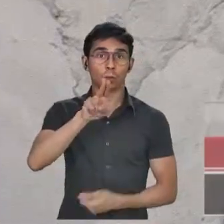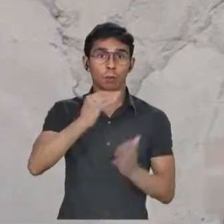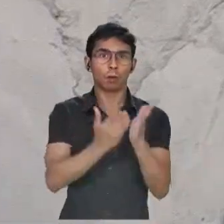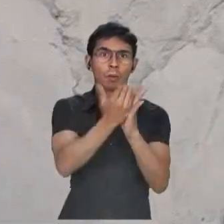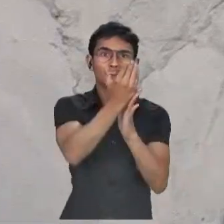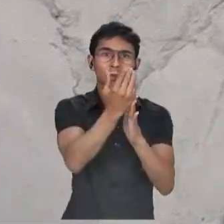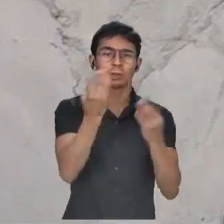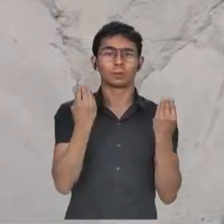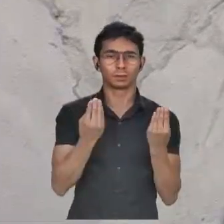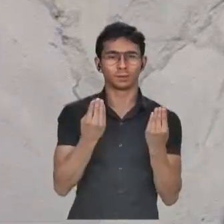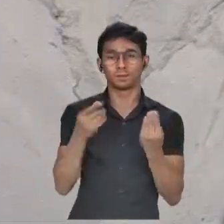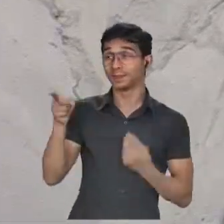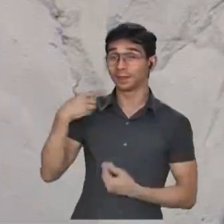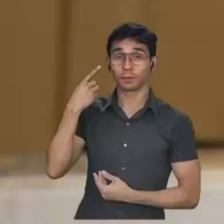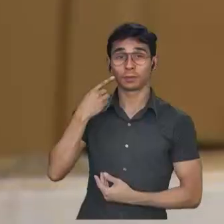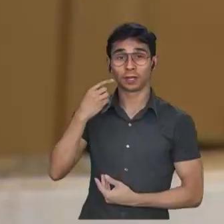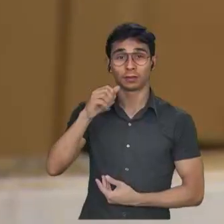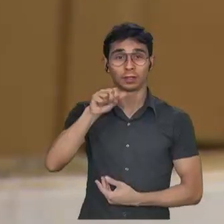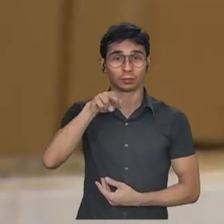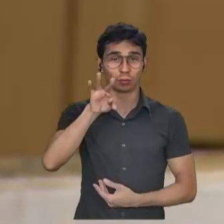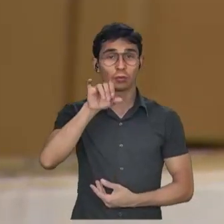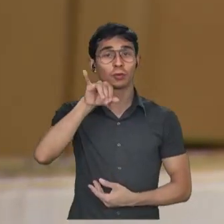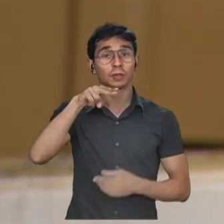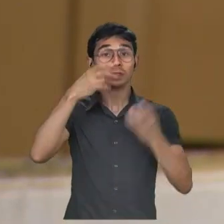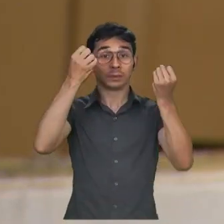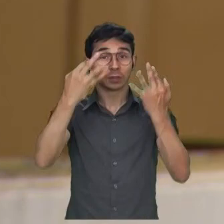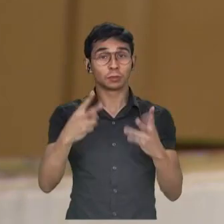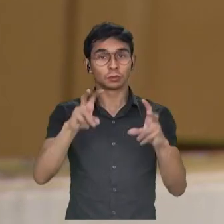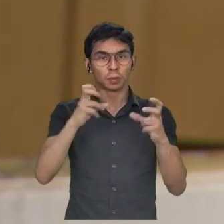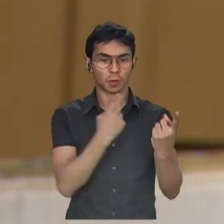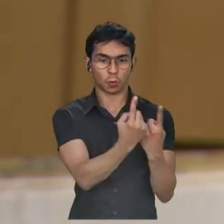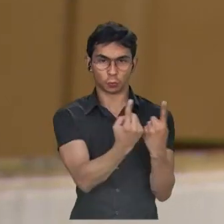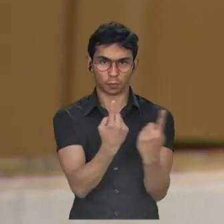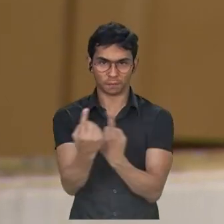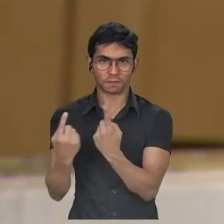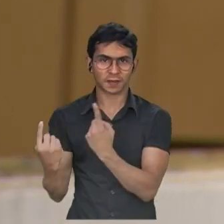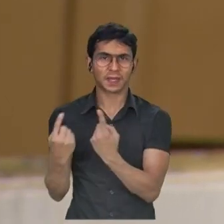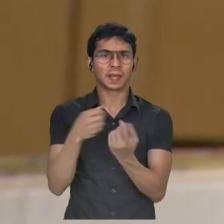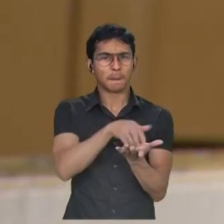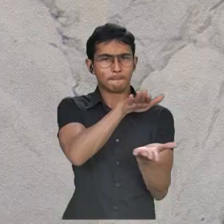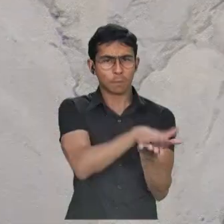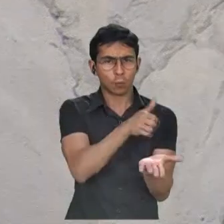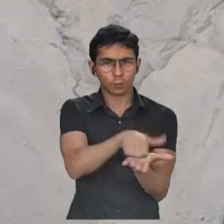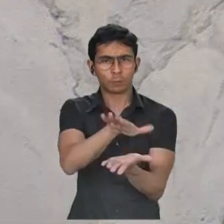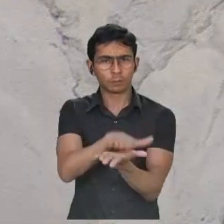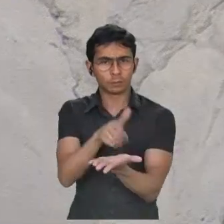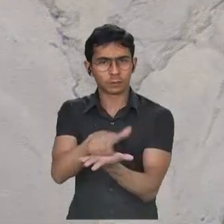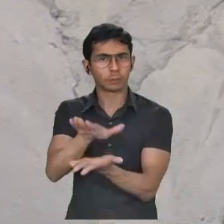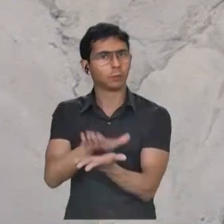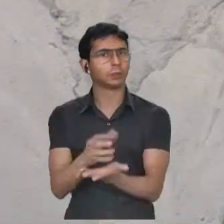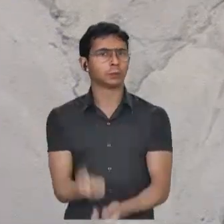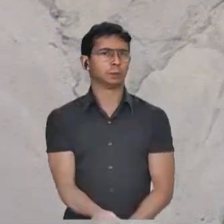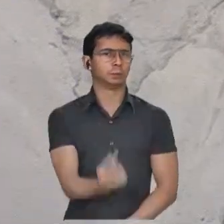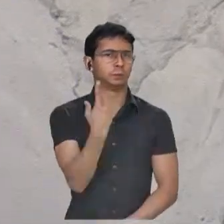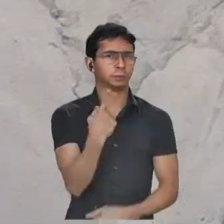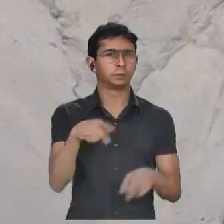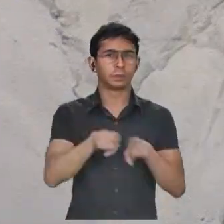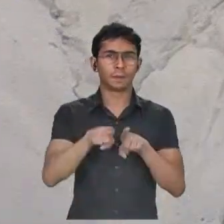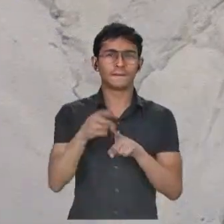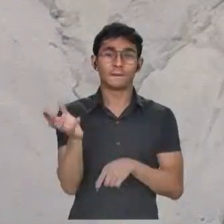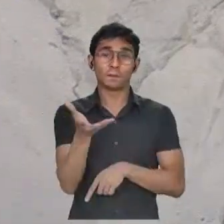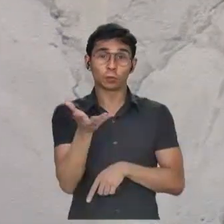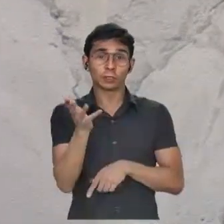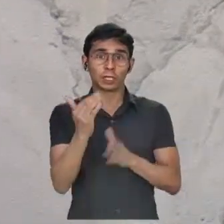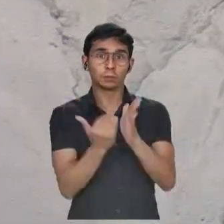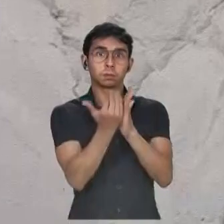deputado antônio carlos falou agora há pouco nas rodovias do do absurdo das multas nas rodovias é do exército aqui em são paulo